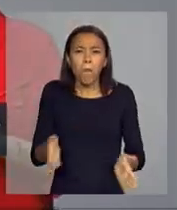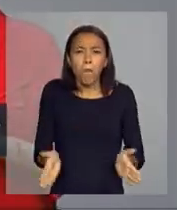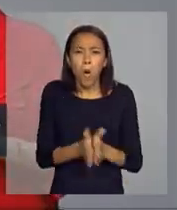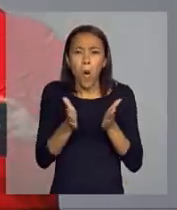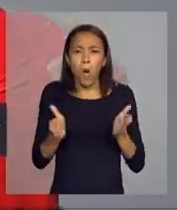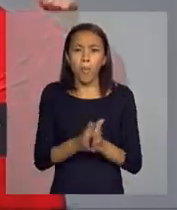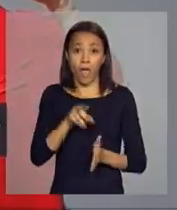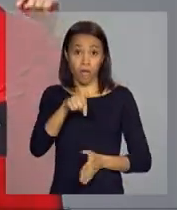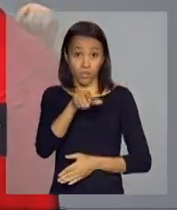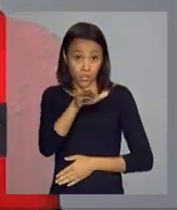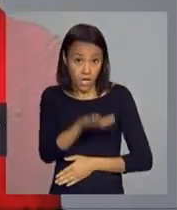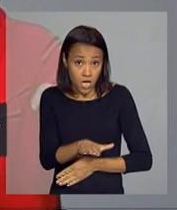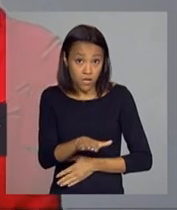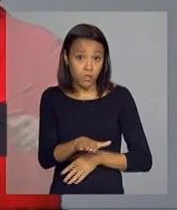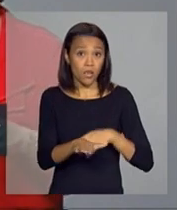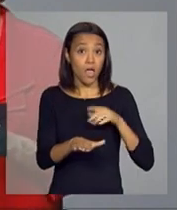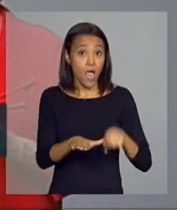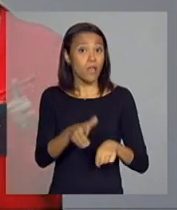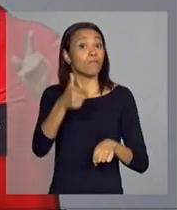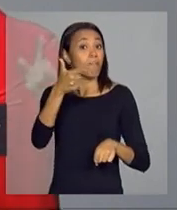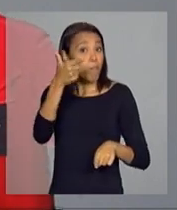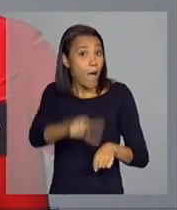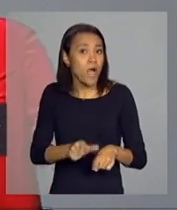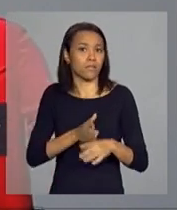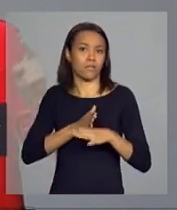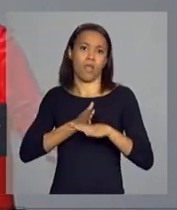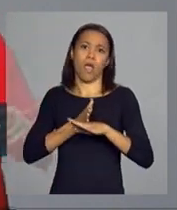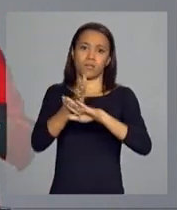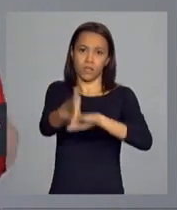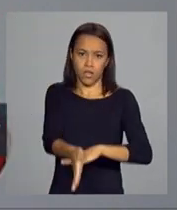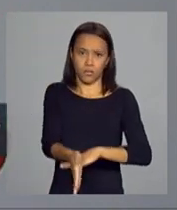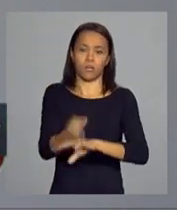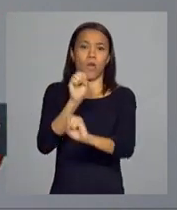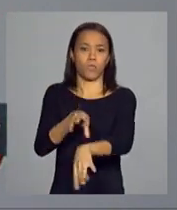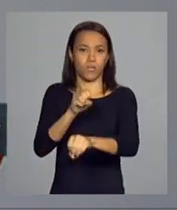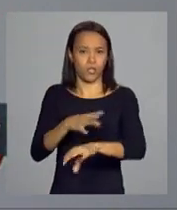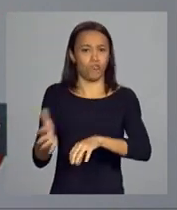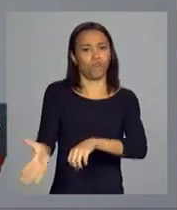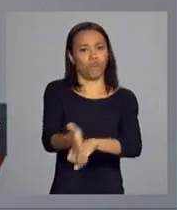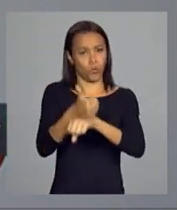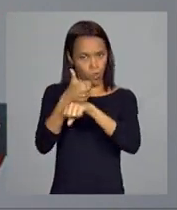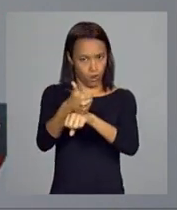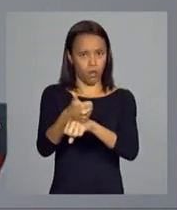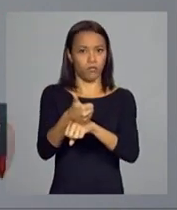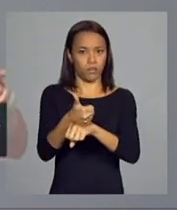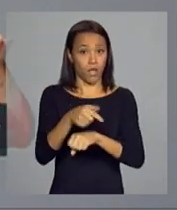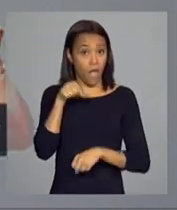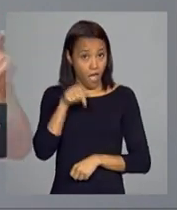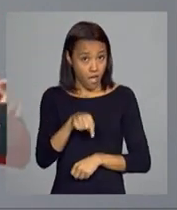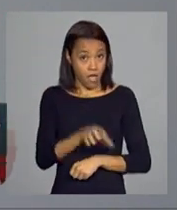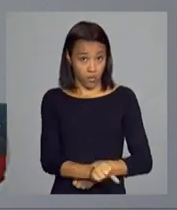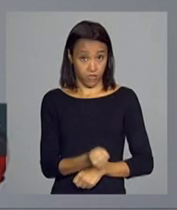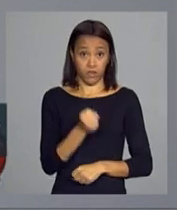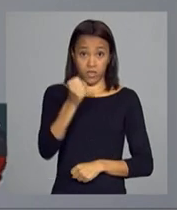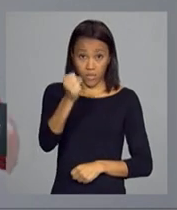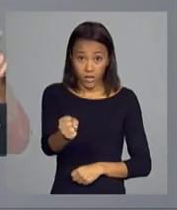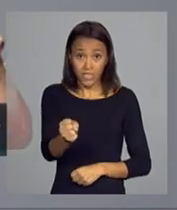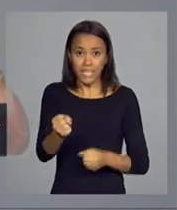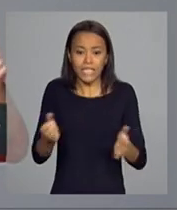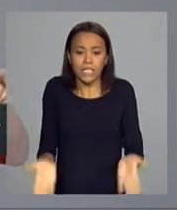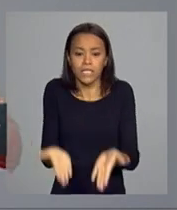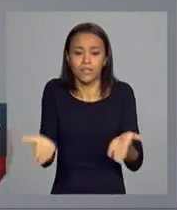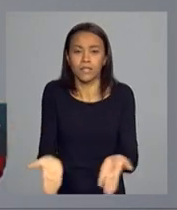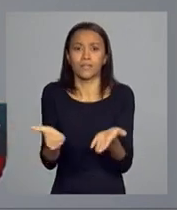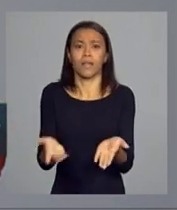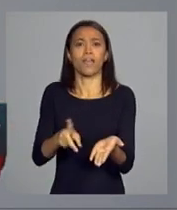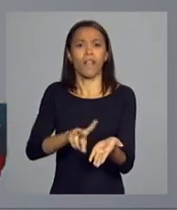essa criança, mais ela tem de ter acesso a uma educação de qualidade. Ela tem de ter acesso a estímulos, porque ela